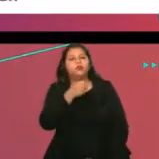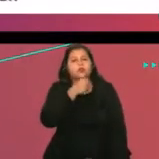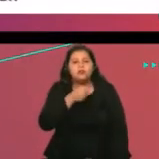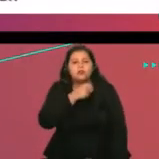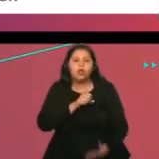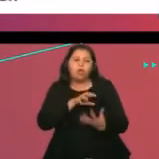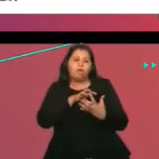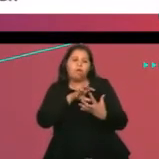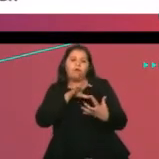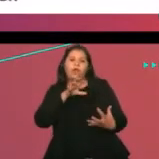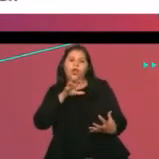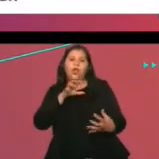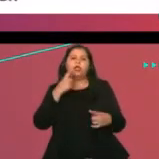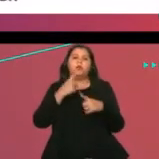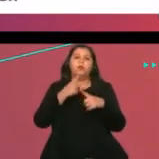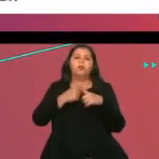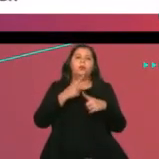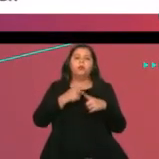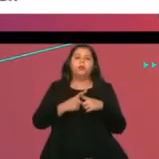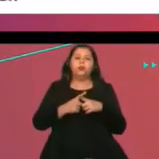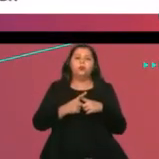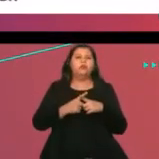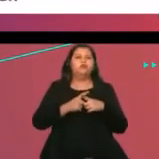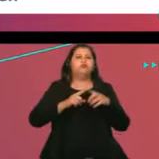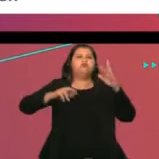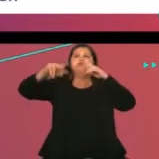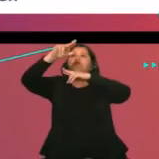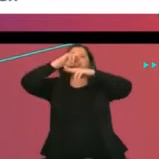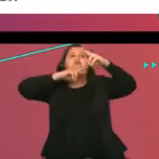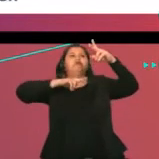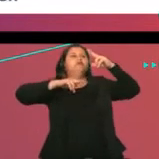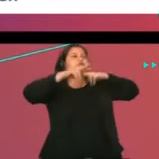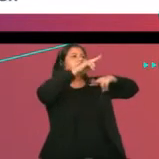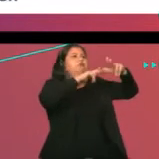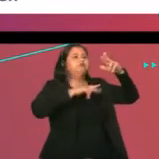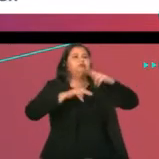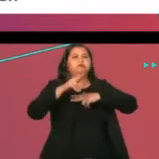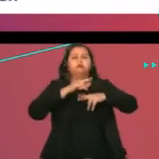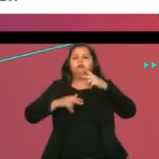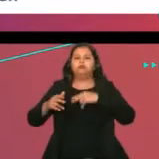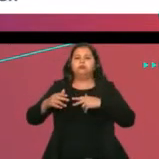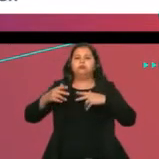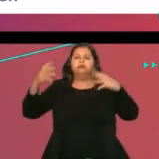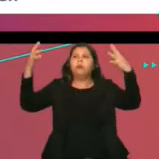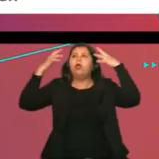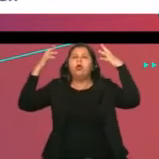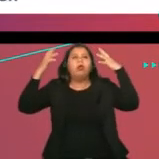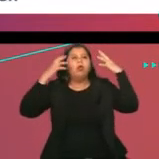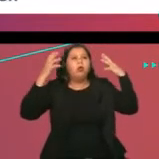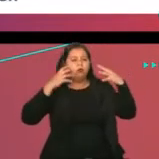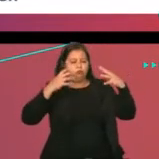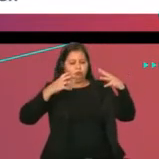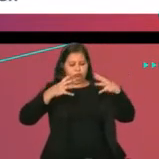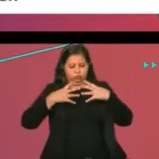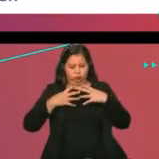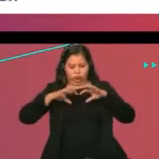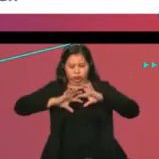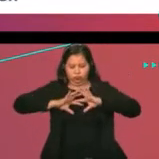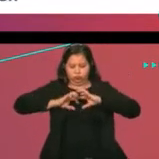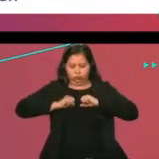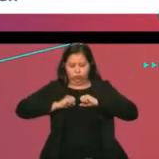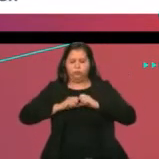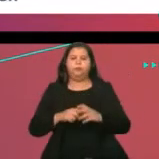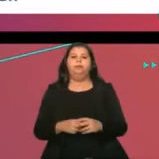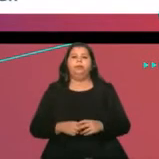por causa da oxidação de radicais livres os radicais livres quando são oxidados eles vão